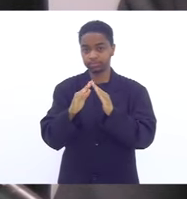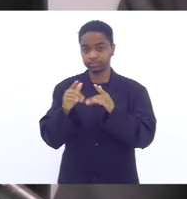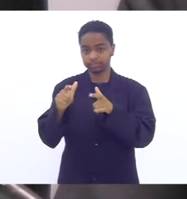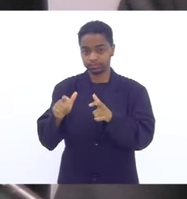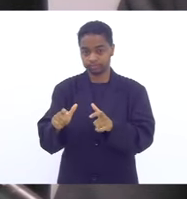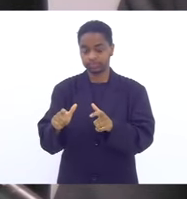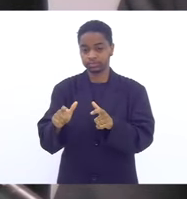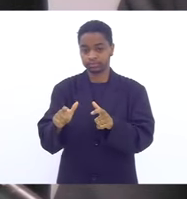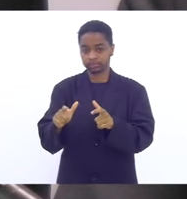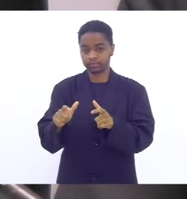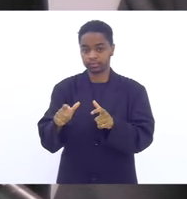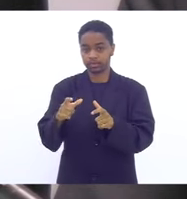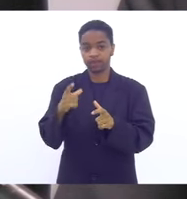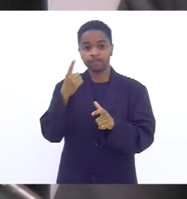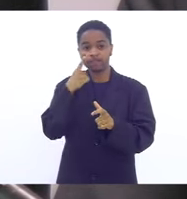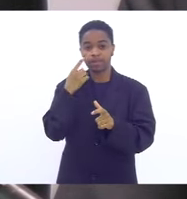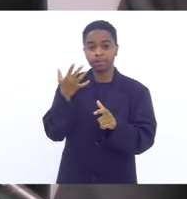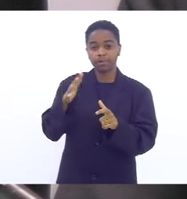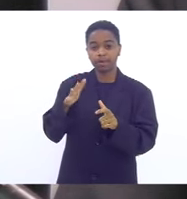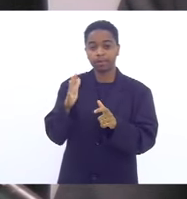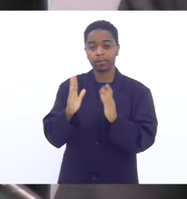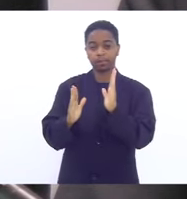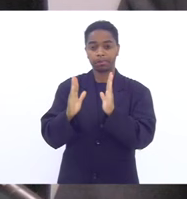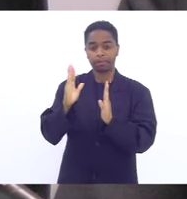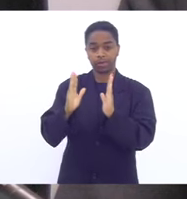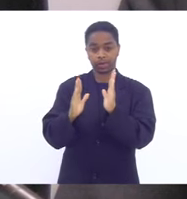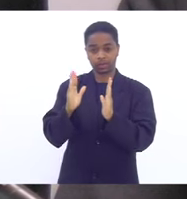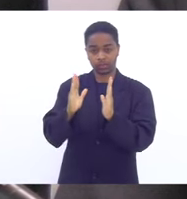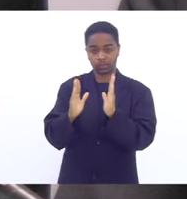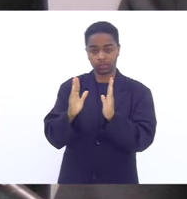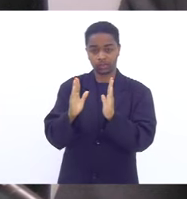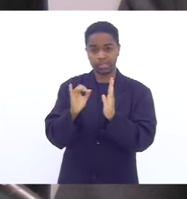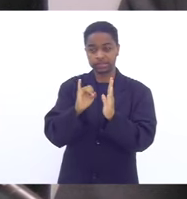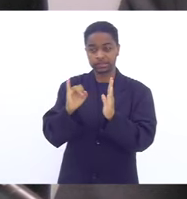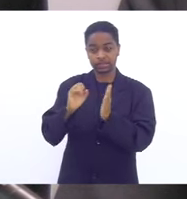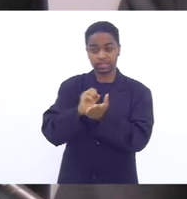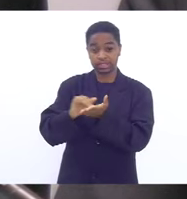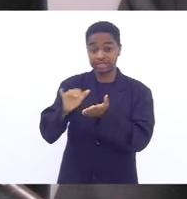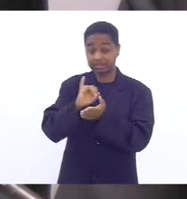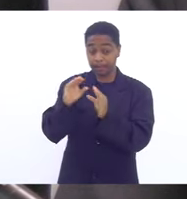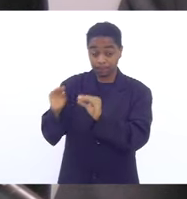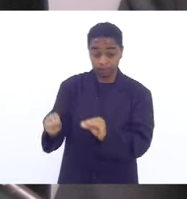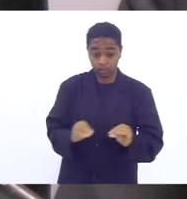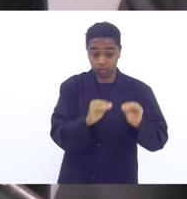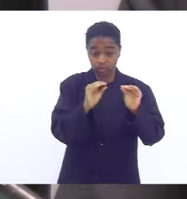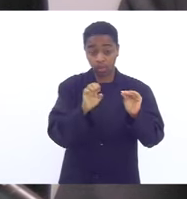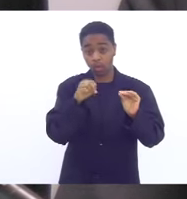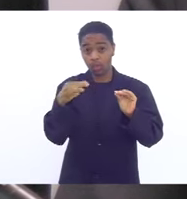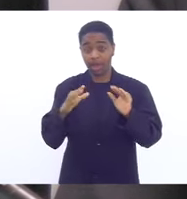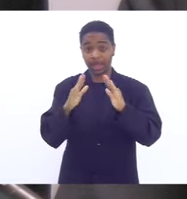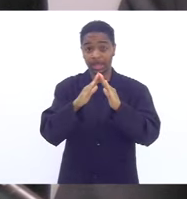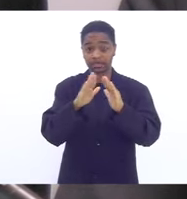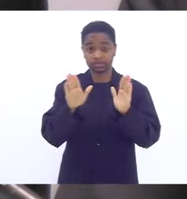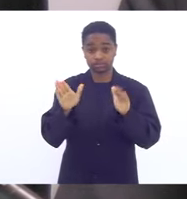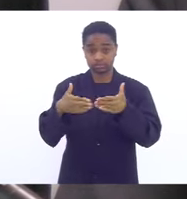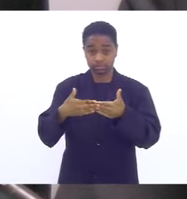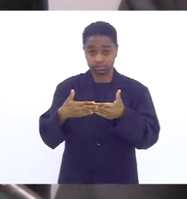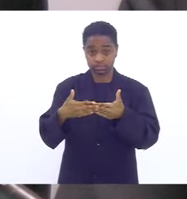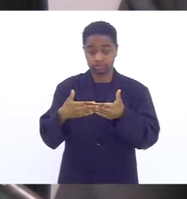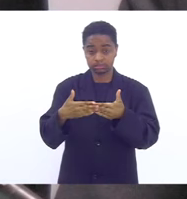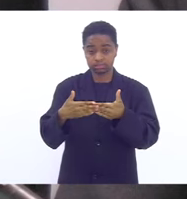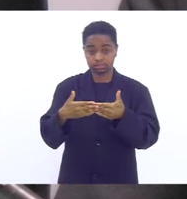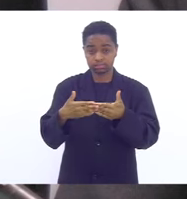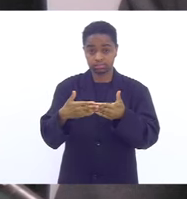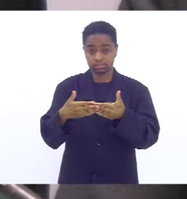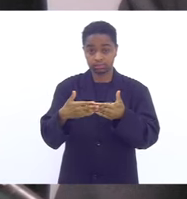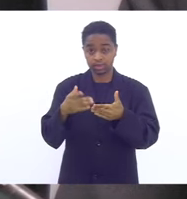relatos, pega-se a média de um morador do último período, se ele, porventura, se mudou ou a casa está fechada, ele